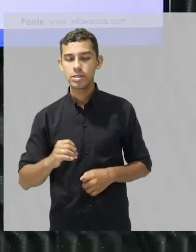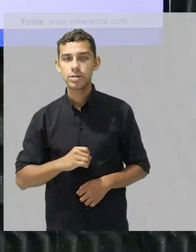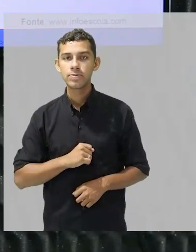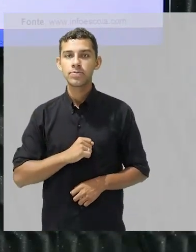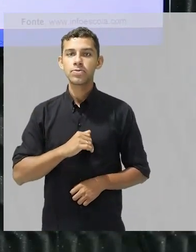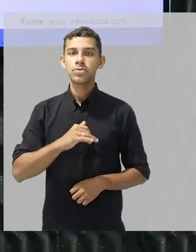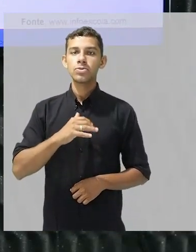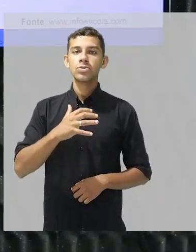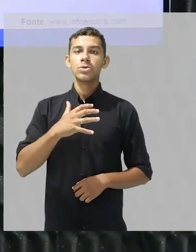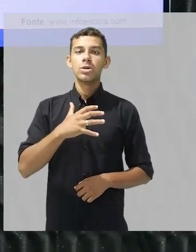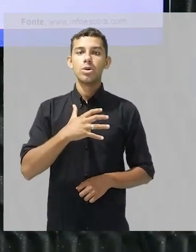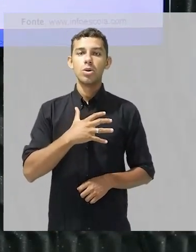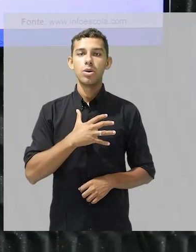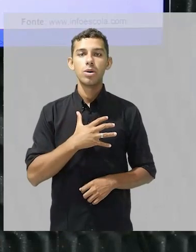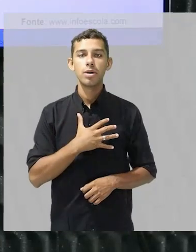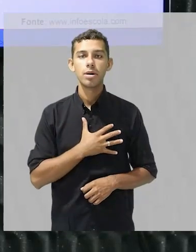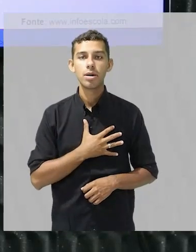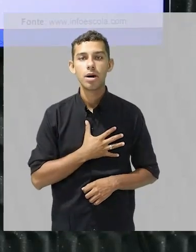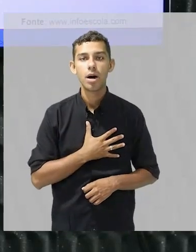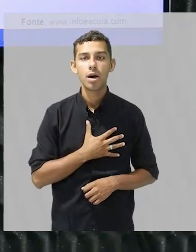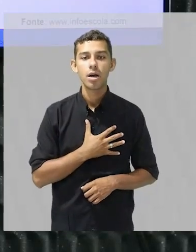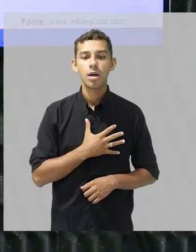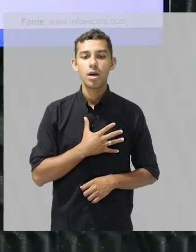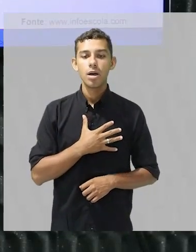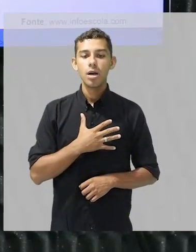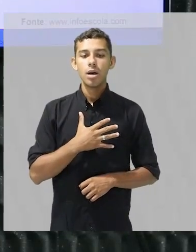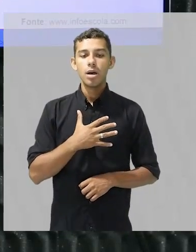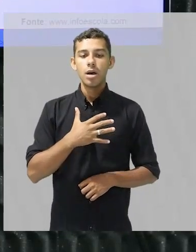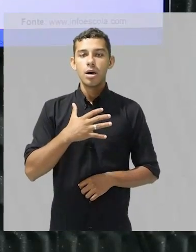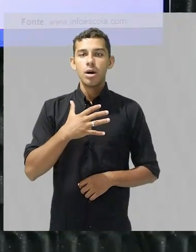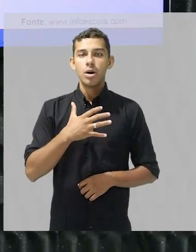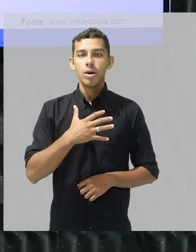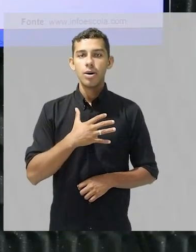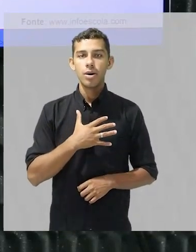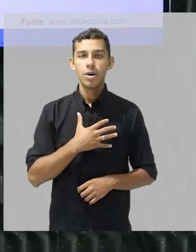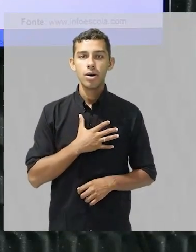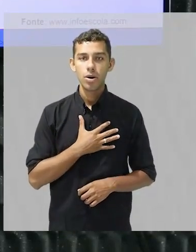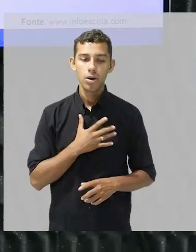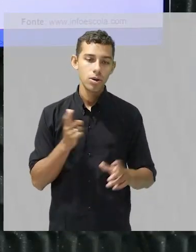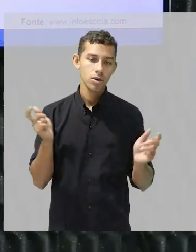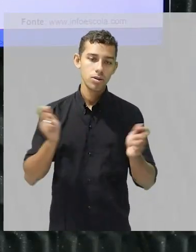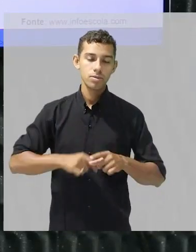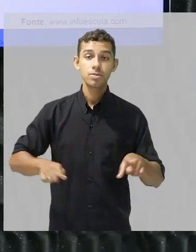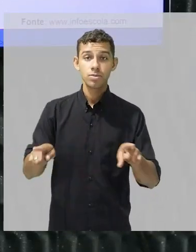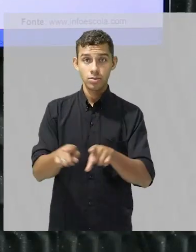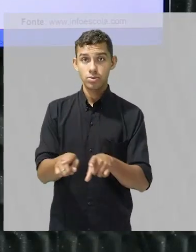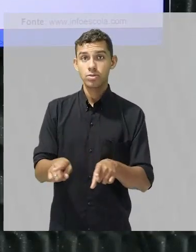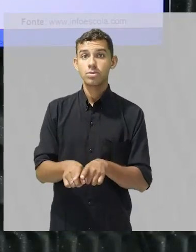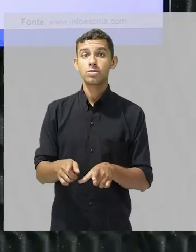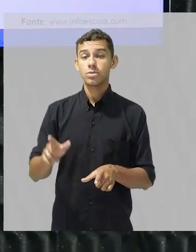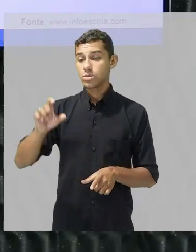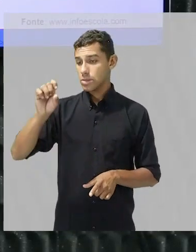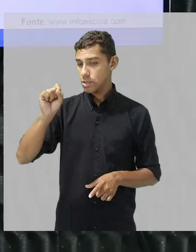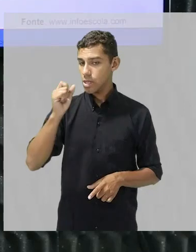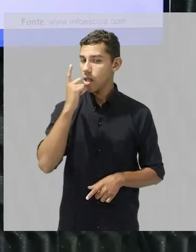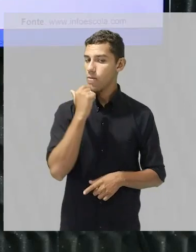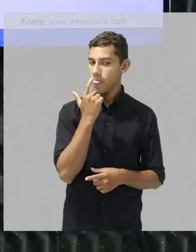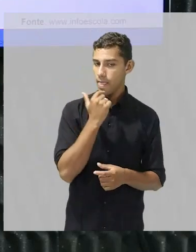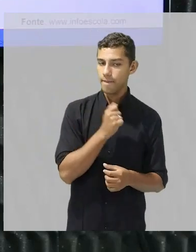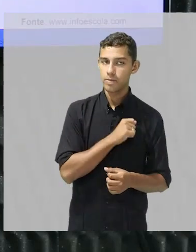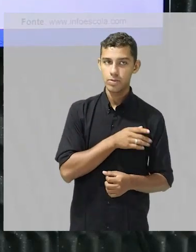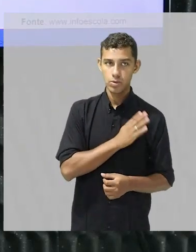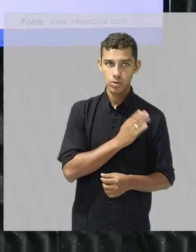para o coração, porque lá nos pulmões ocorreu as trocas gasosas, tá? E aí o sangue ele sai do coração